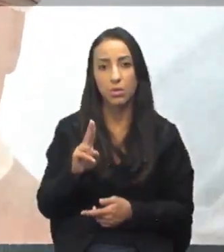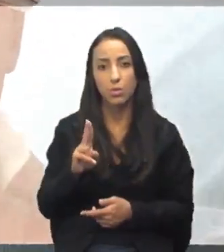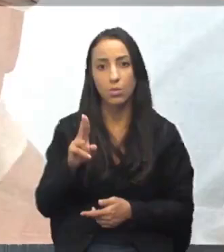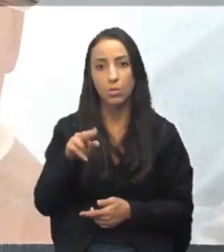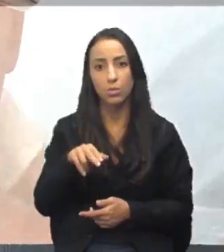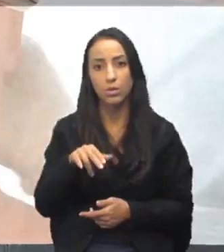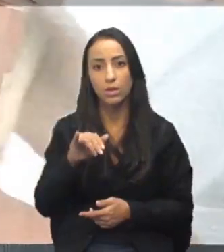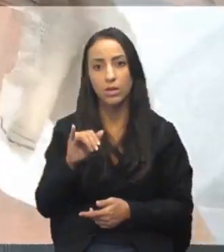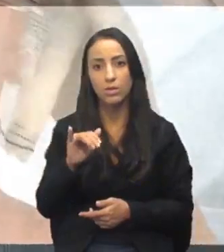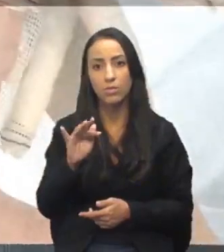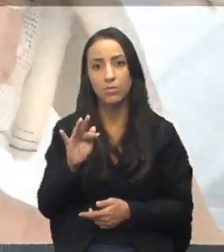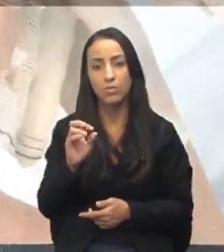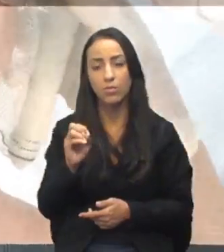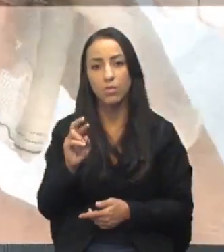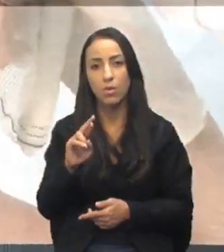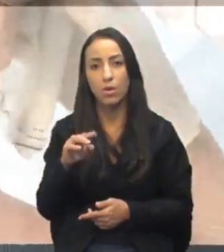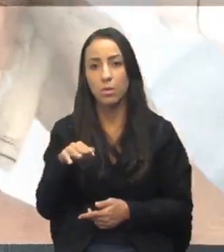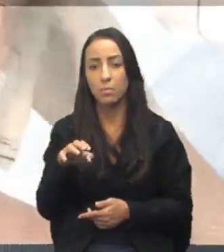tá?